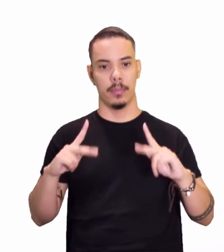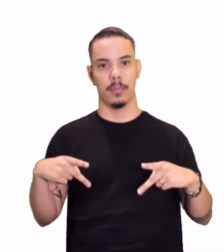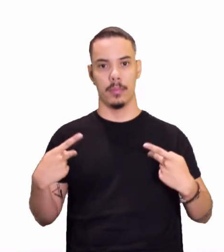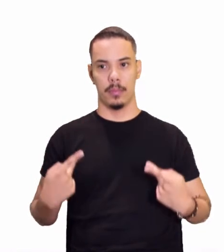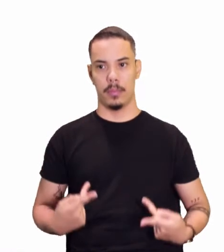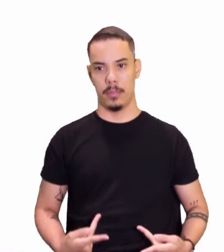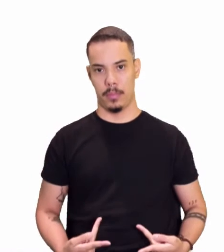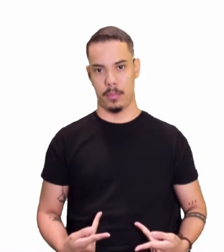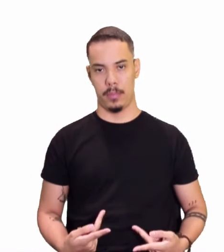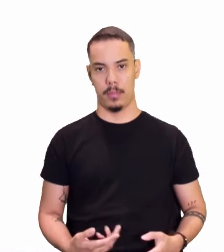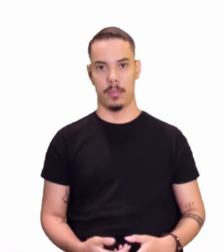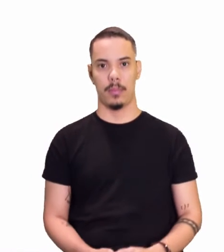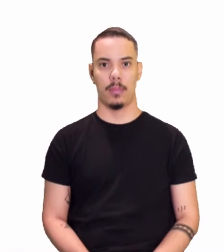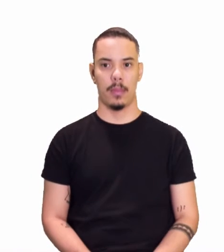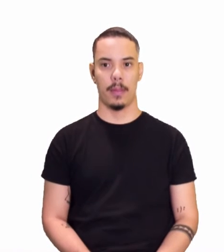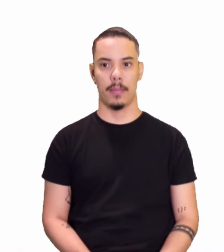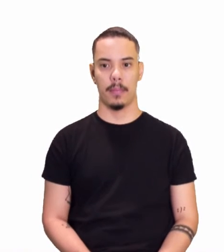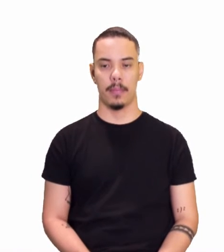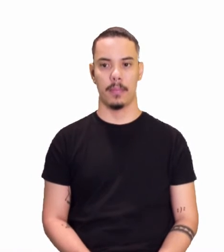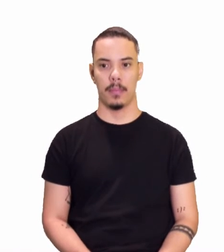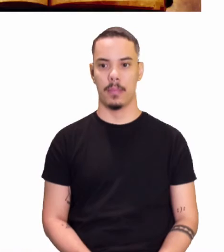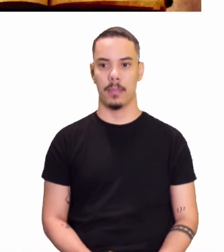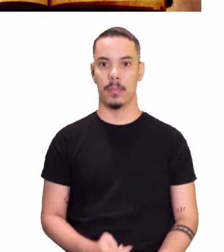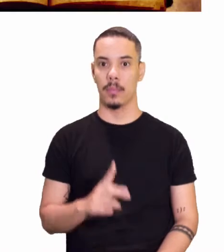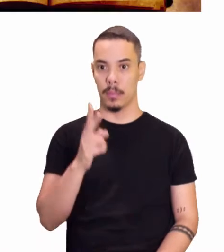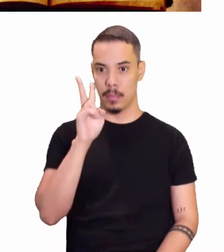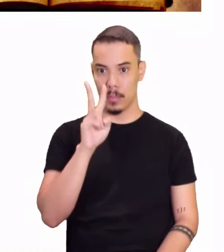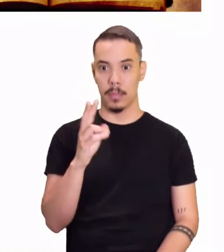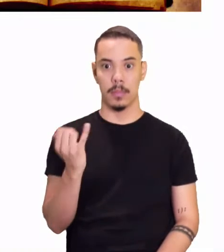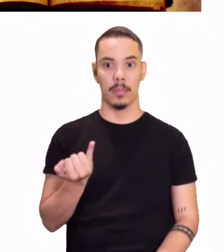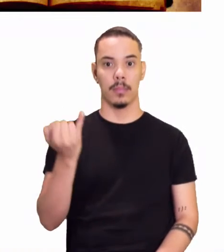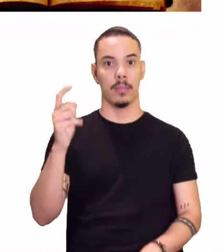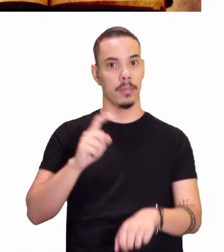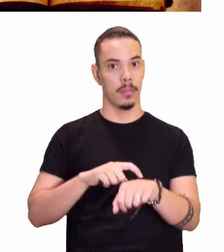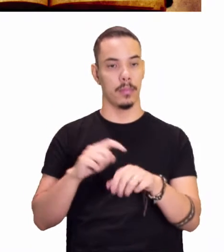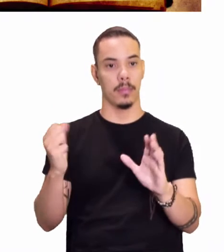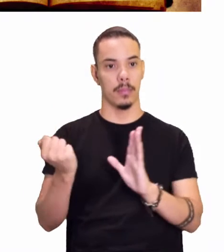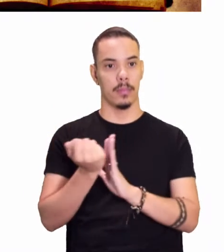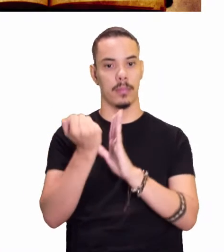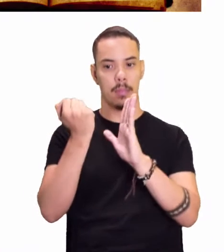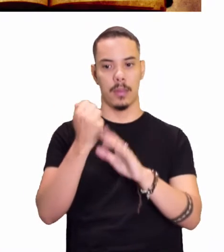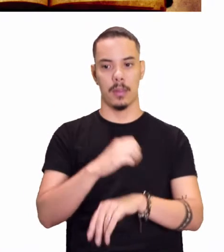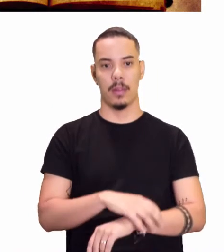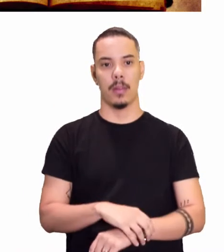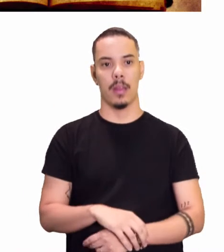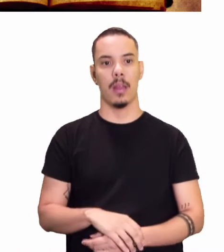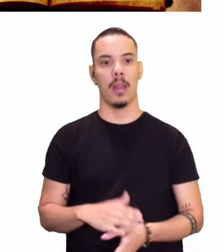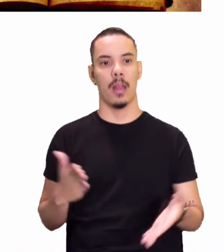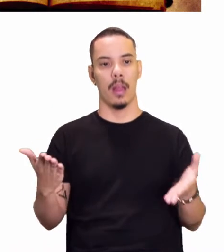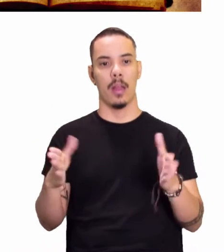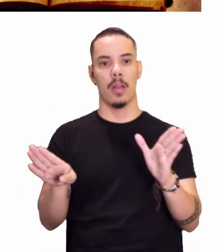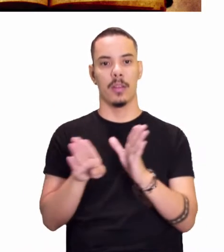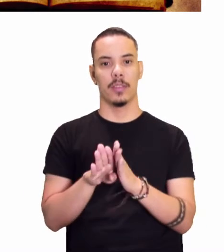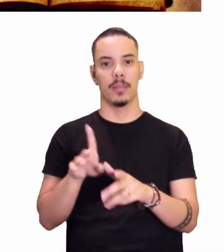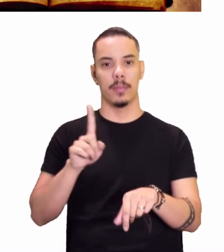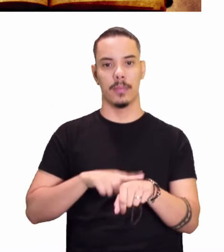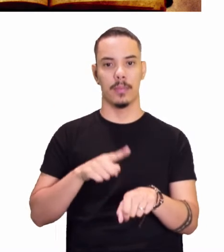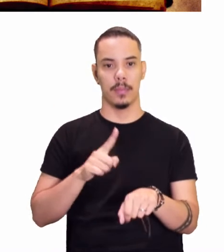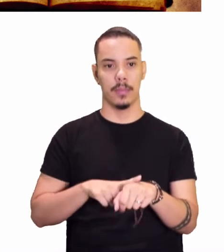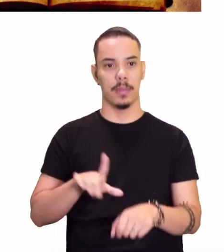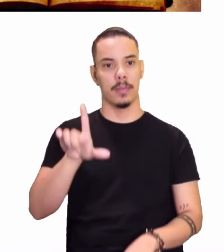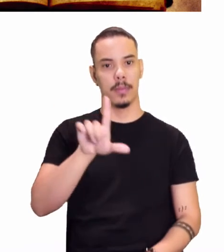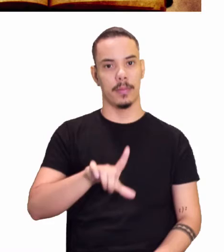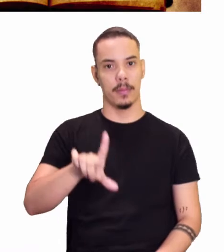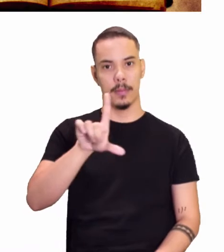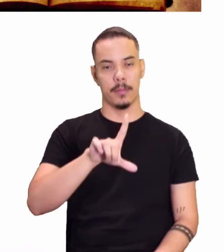funcionamento do corpo humano. Olha como é importante esse momento, viu? E chegamos exatamente às produções